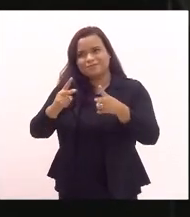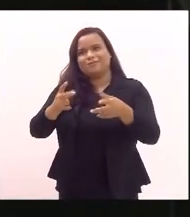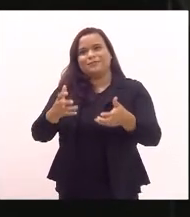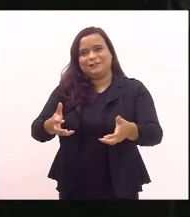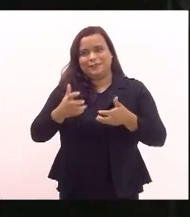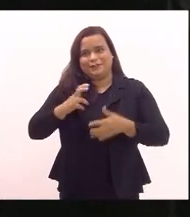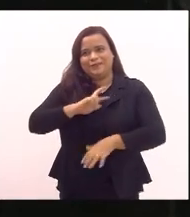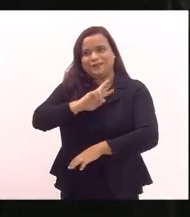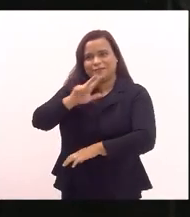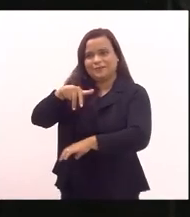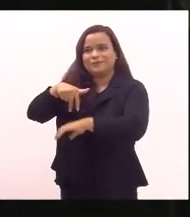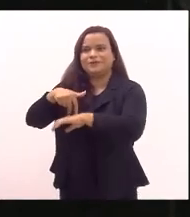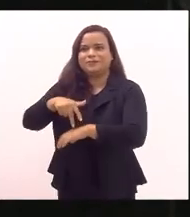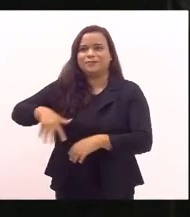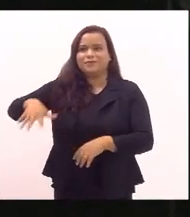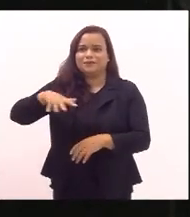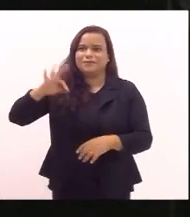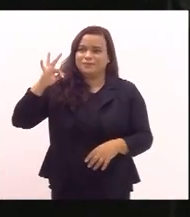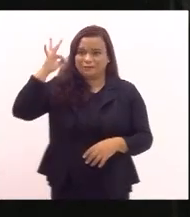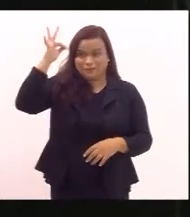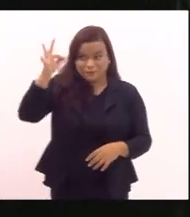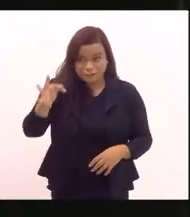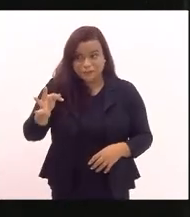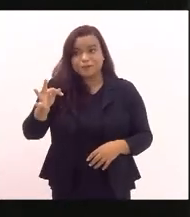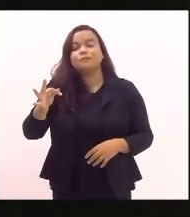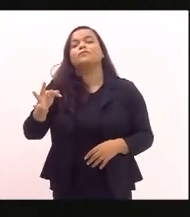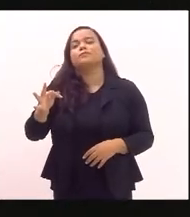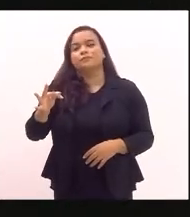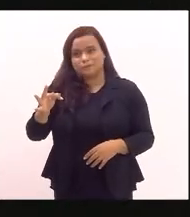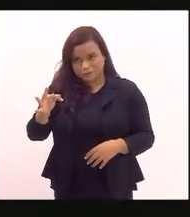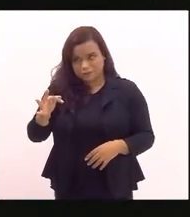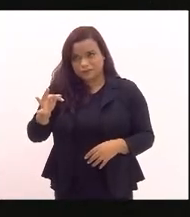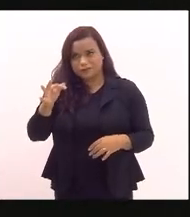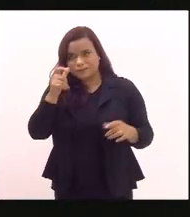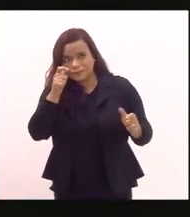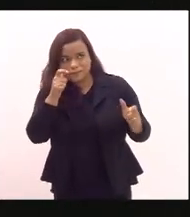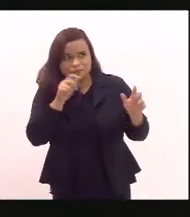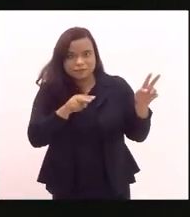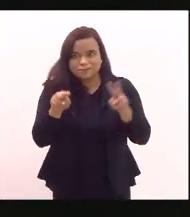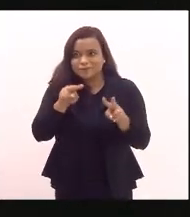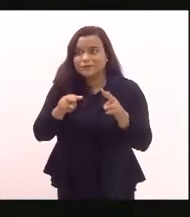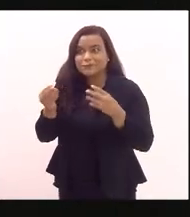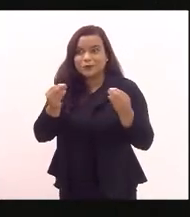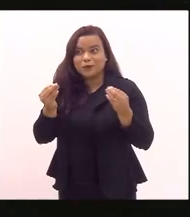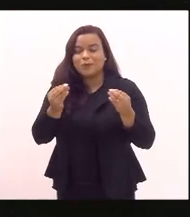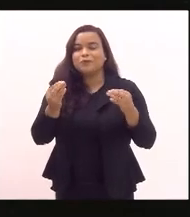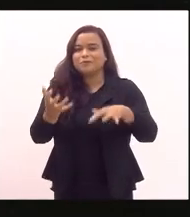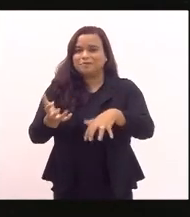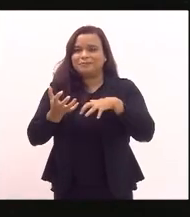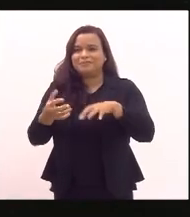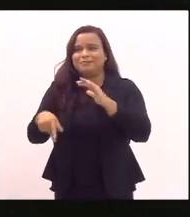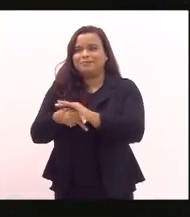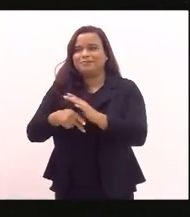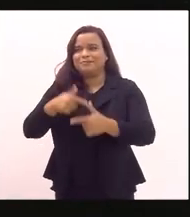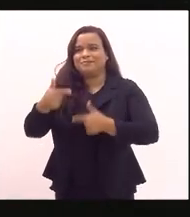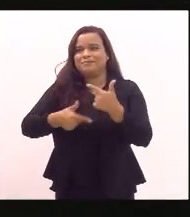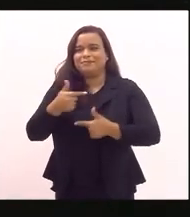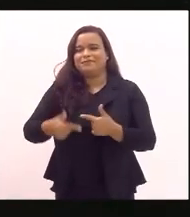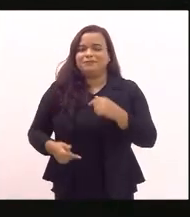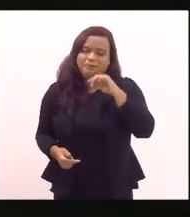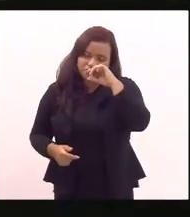espaço se também né futuramente aí observando como o Parlamento o